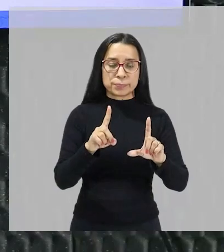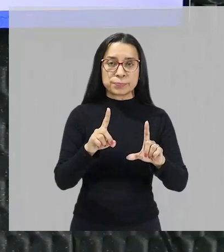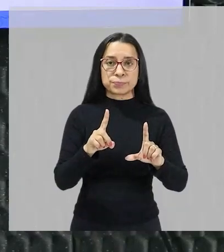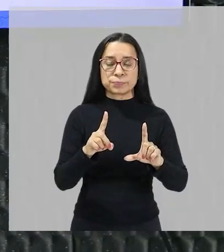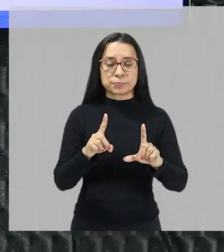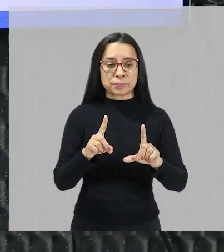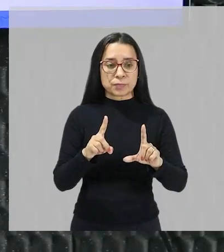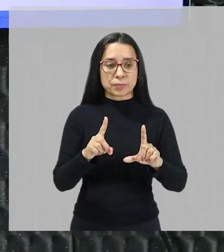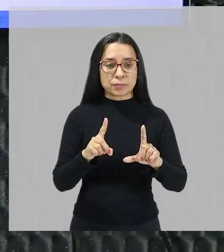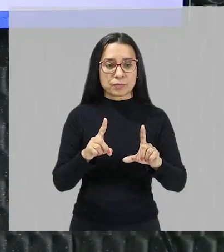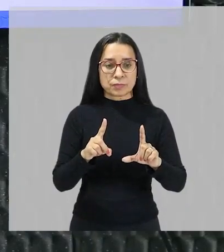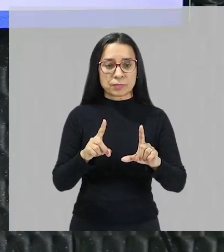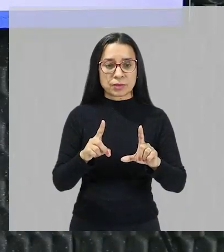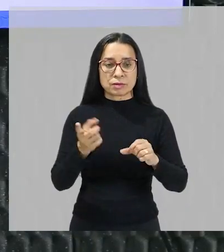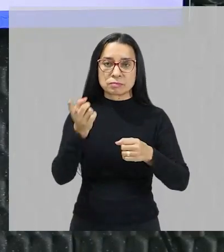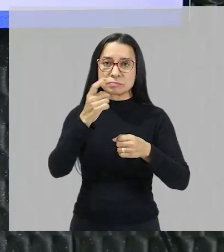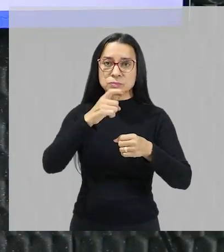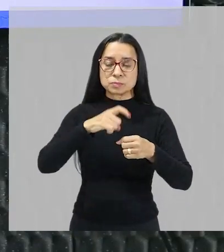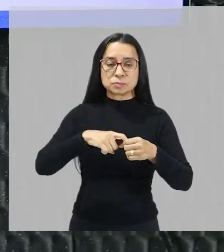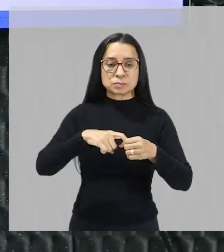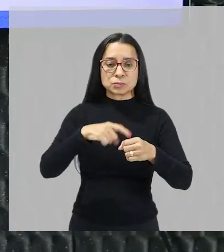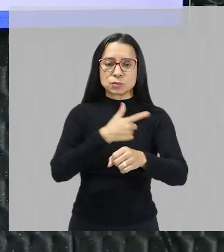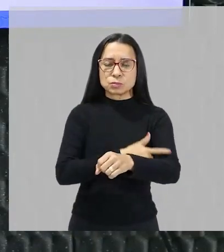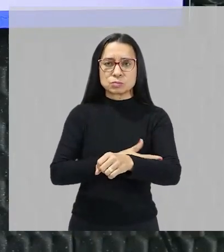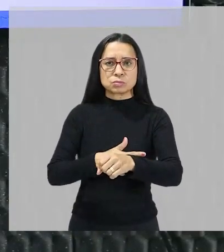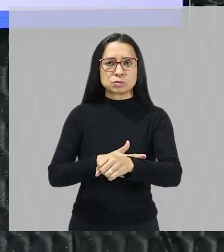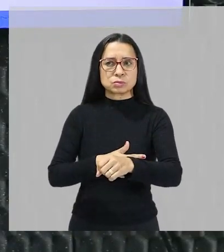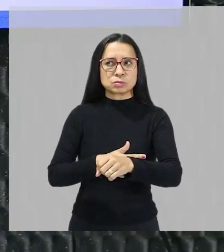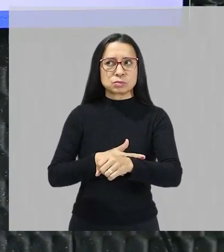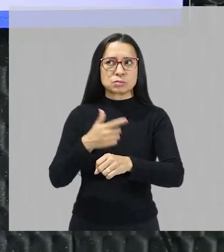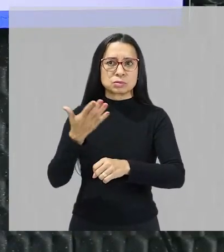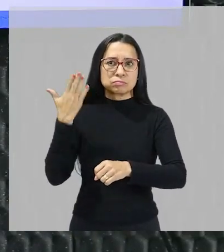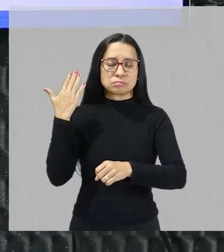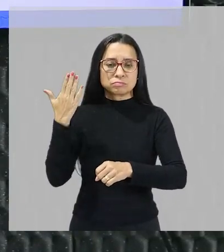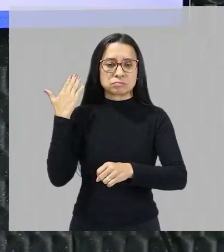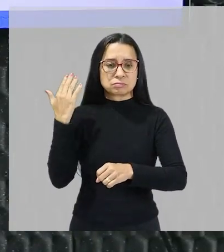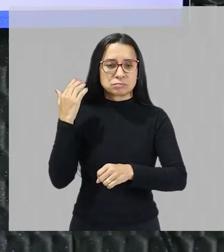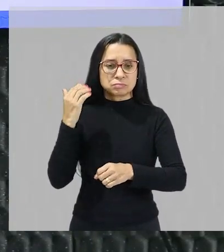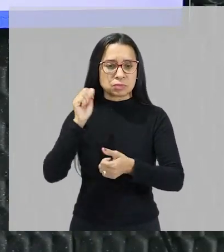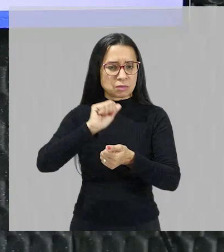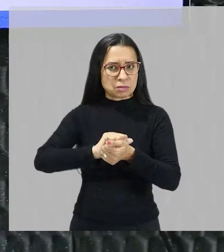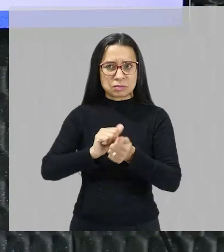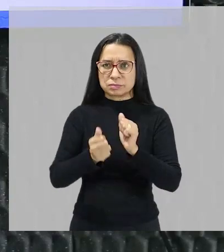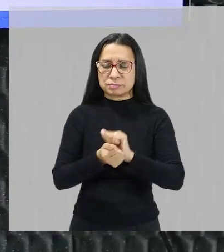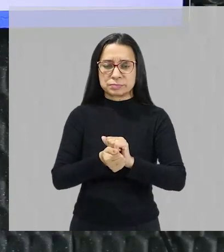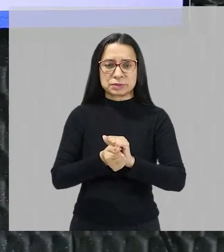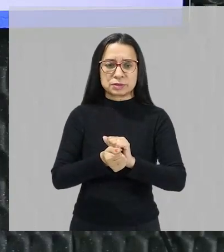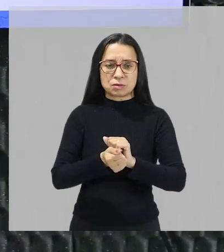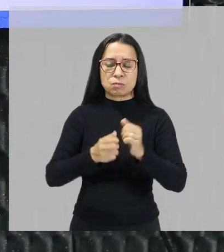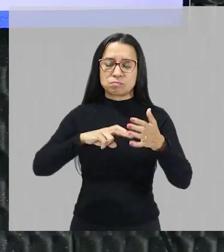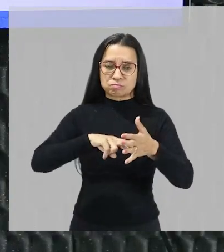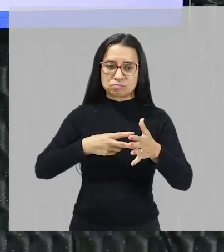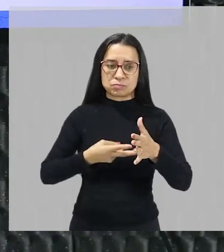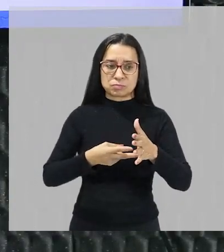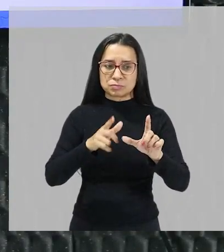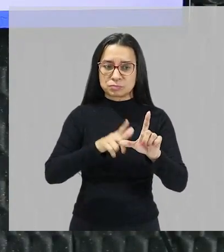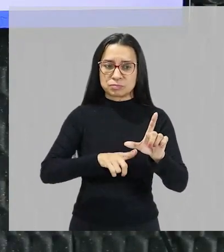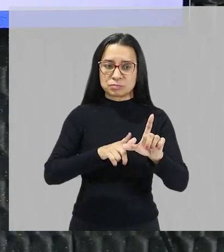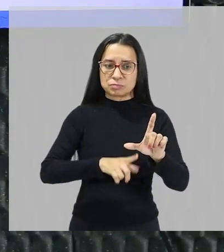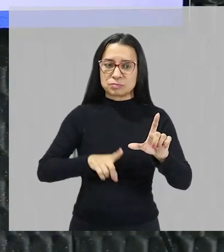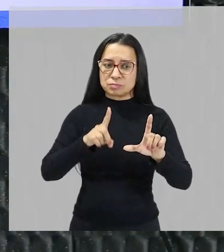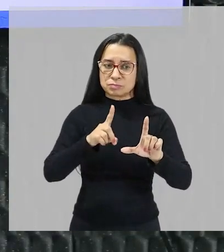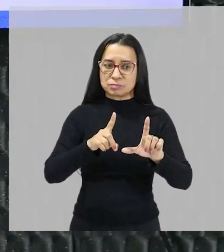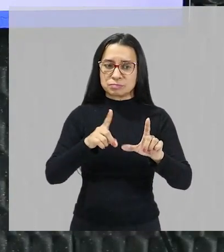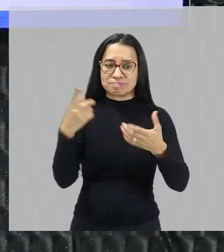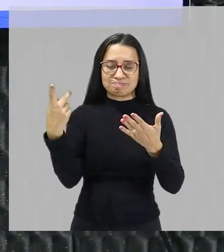antigos. Restauração, eu acho que é muito mais uma adaptação do que uma restauração. Eu acho que a letra D é uma opção